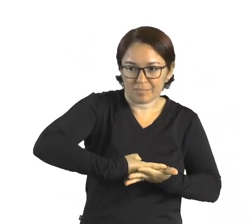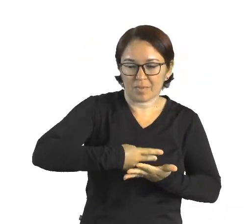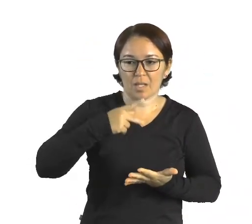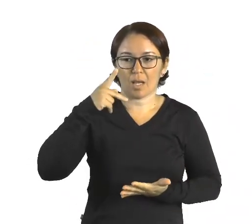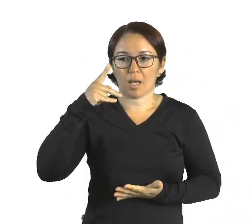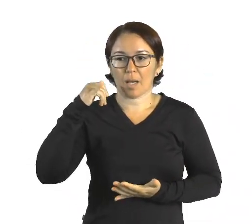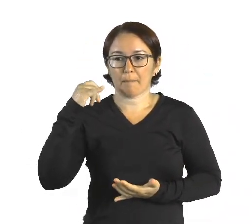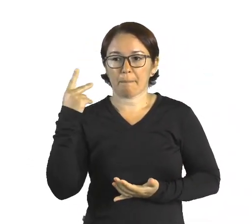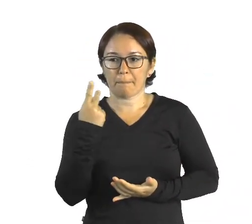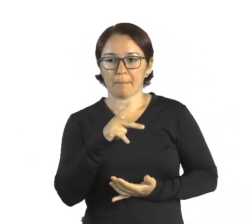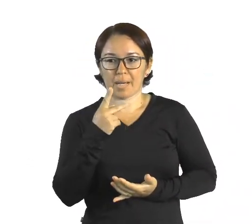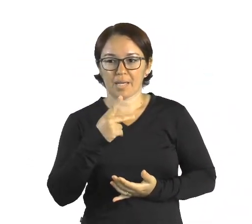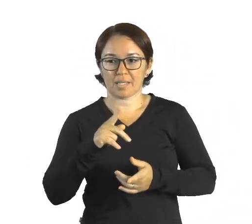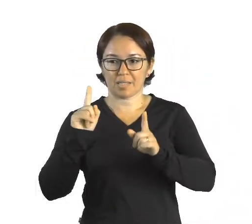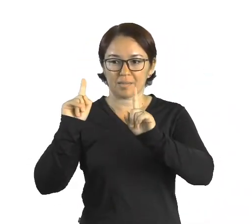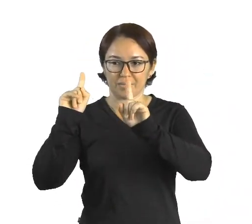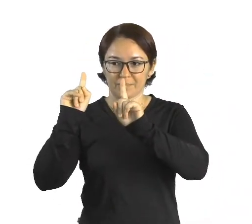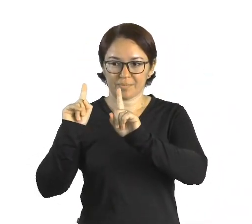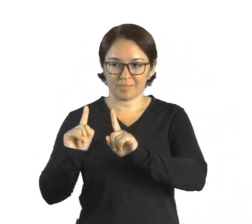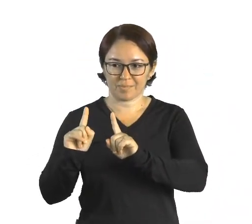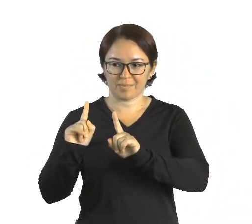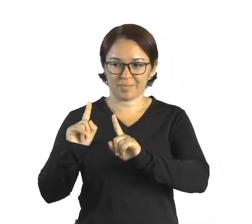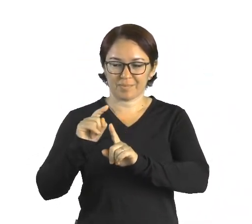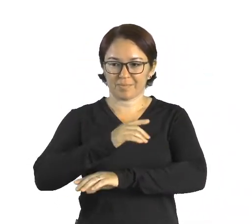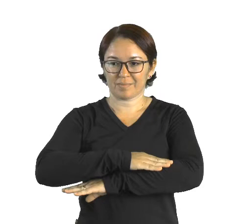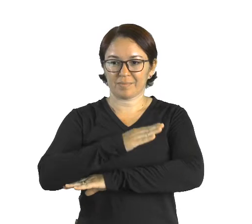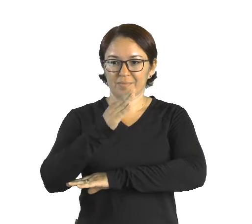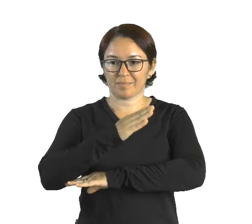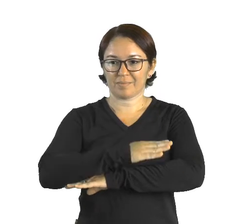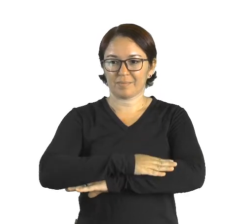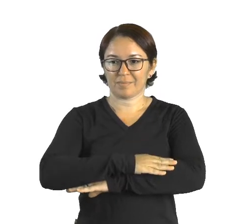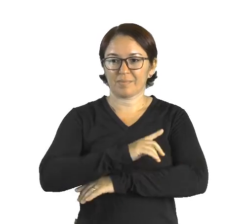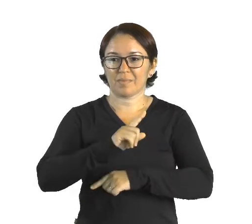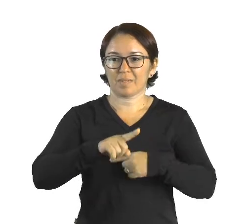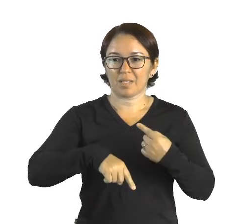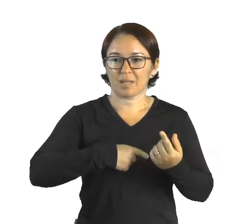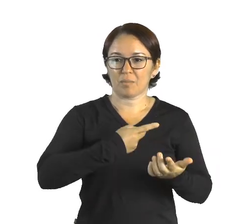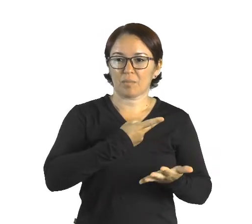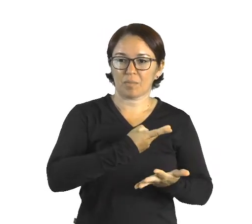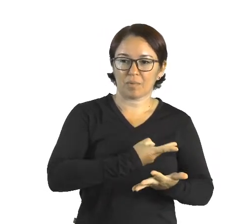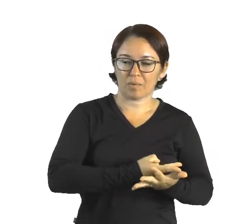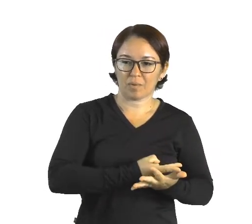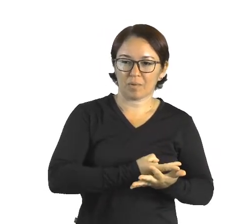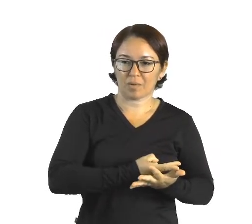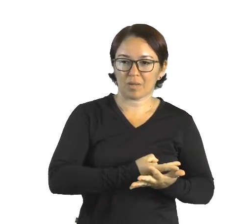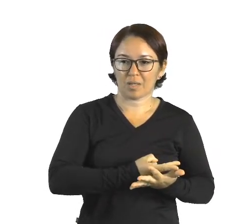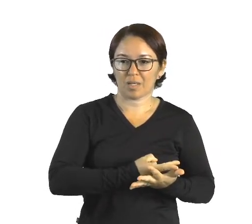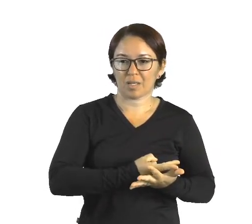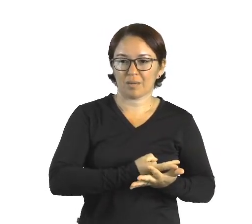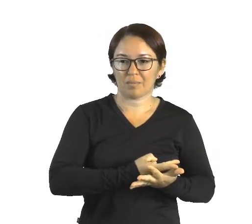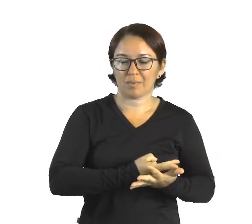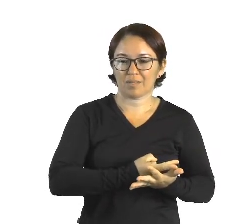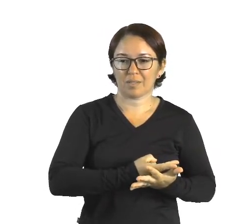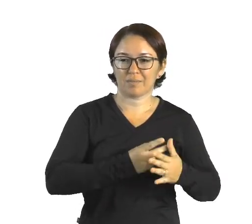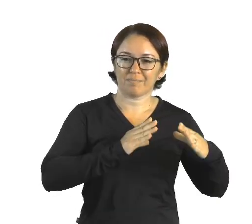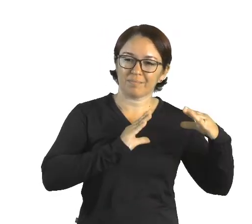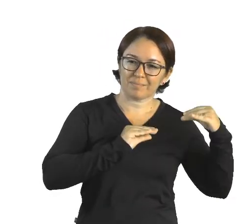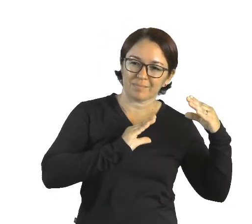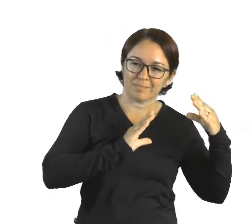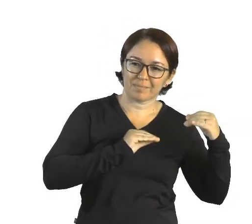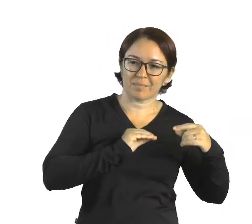papo legal, assim, ó, altos papos. Depois tem ele botando na cama, o macaquinho fugindo da cama, o pai senta de novo